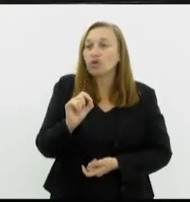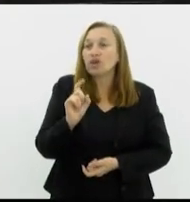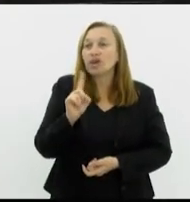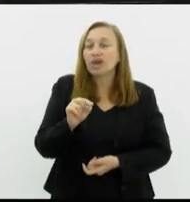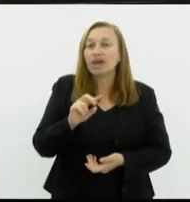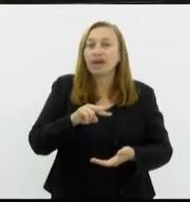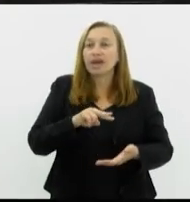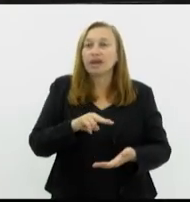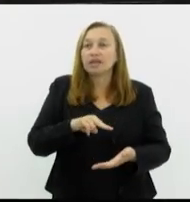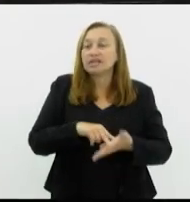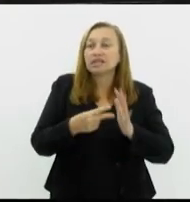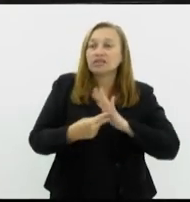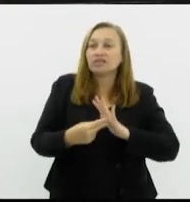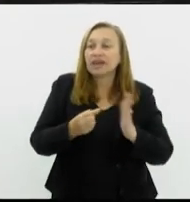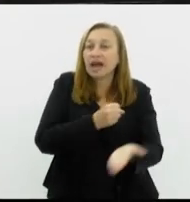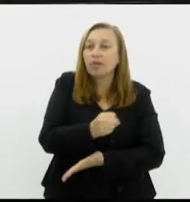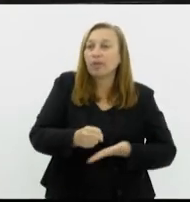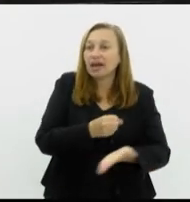de governo.